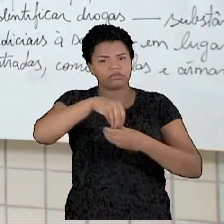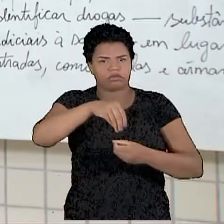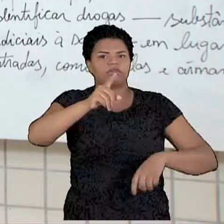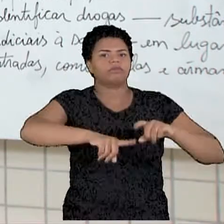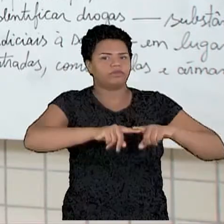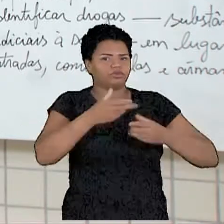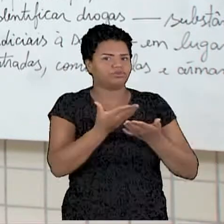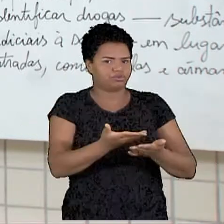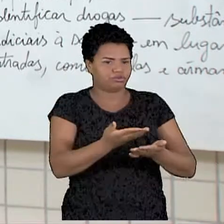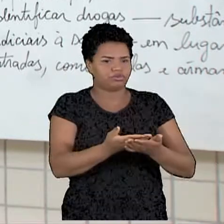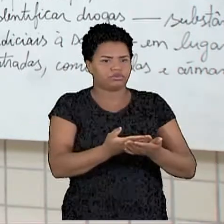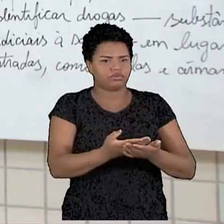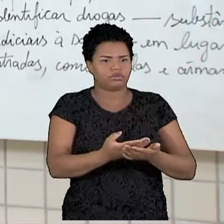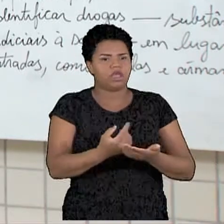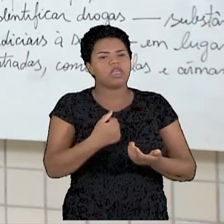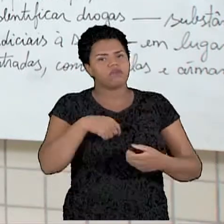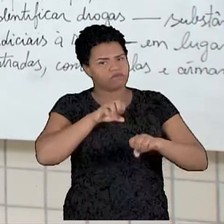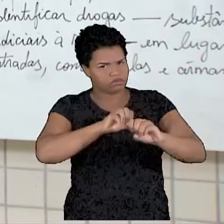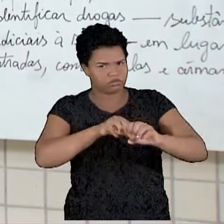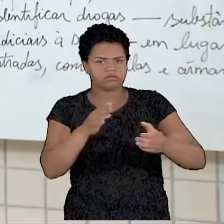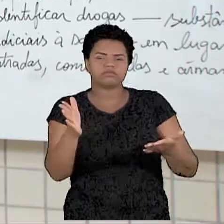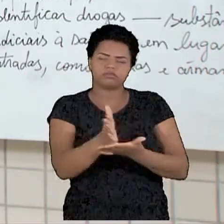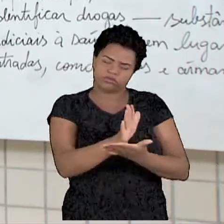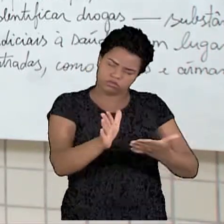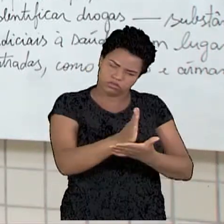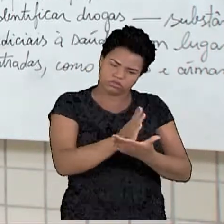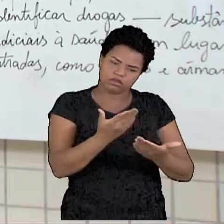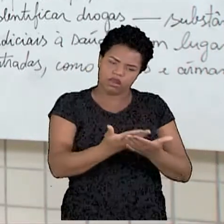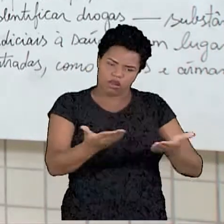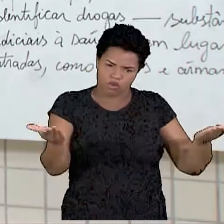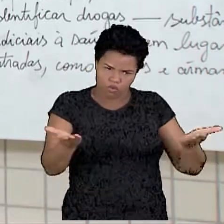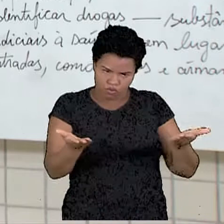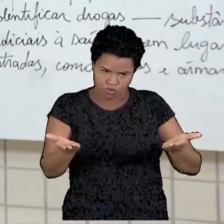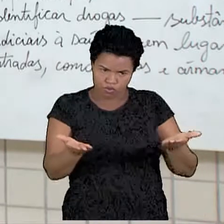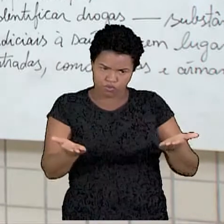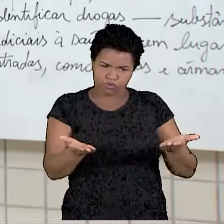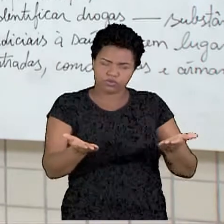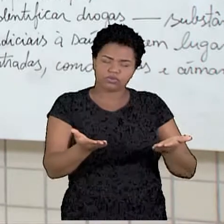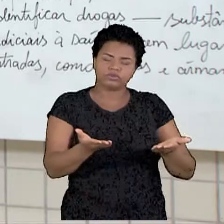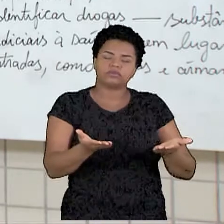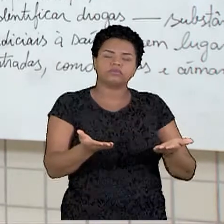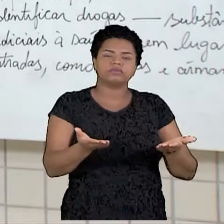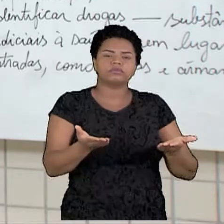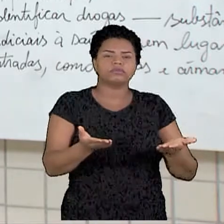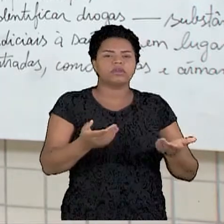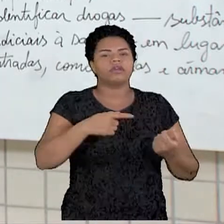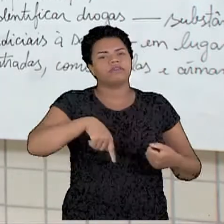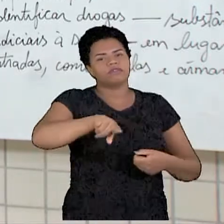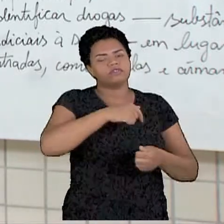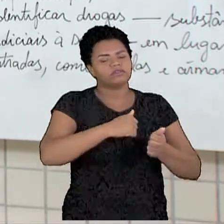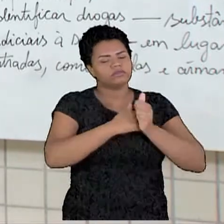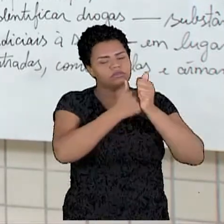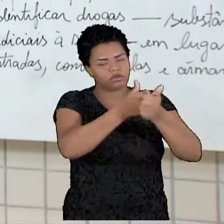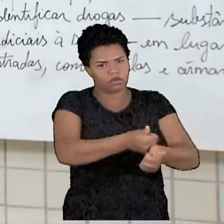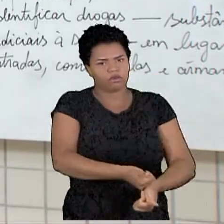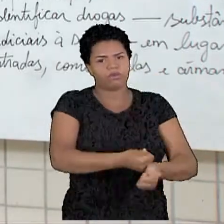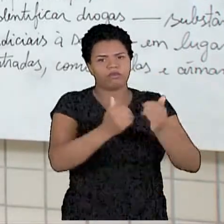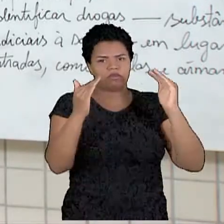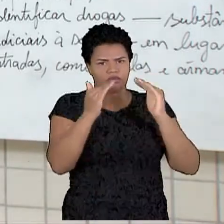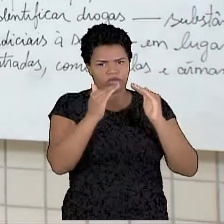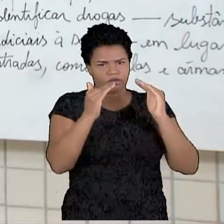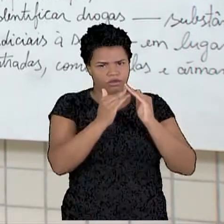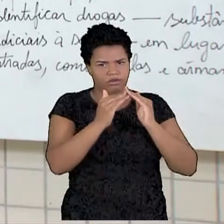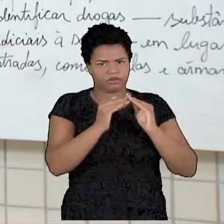material, tá bom? Eu vou trabalhar alguns aqui na aula com vocês e vocês seguem estudando em